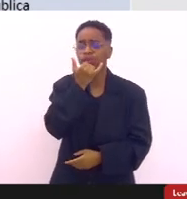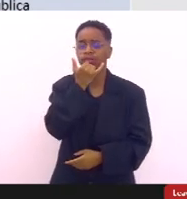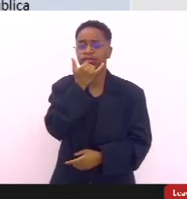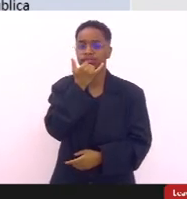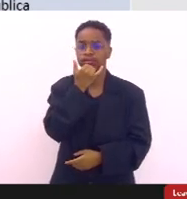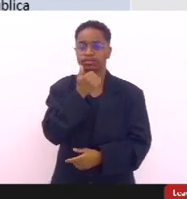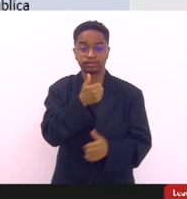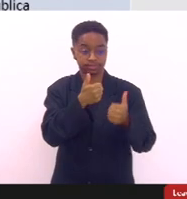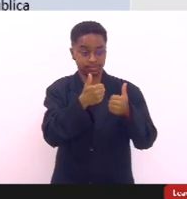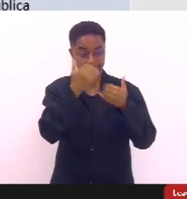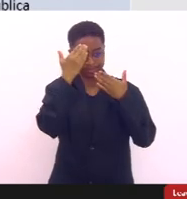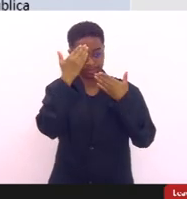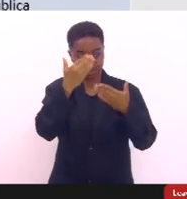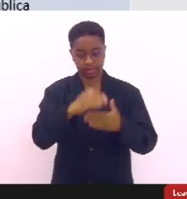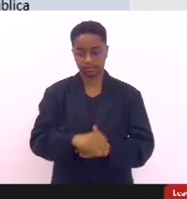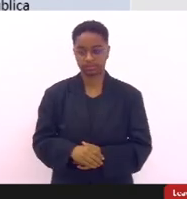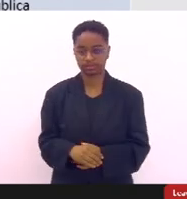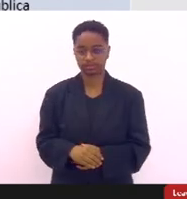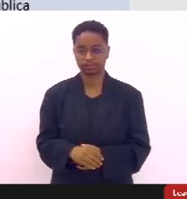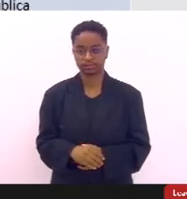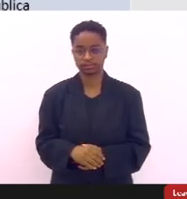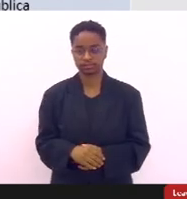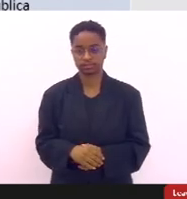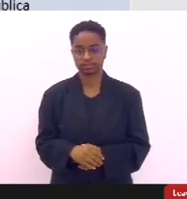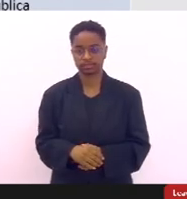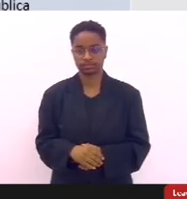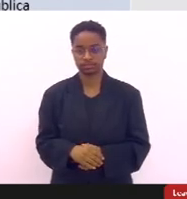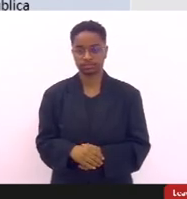Tá? Obrigada.